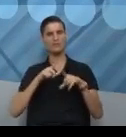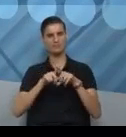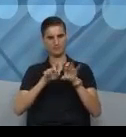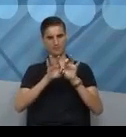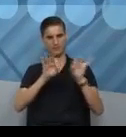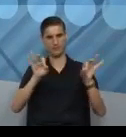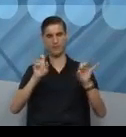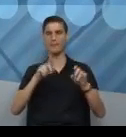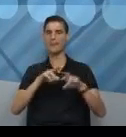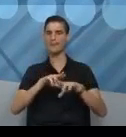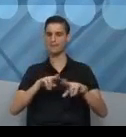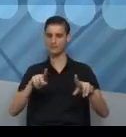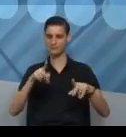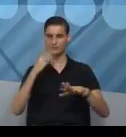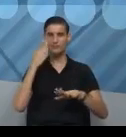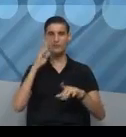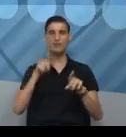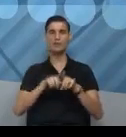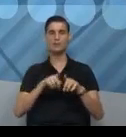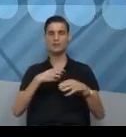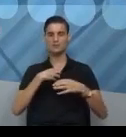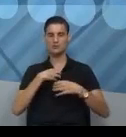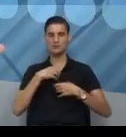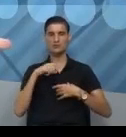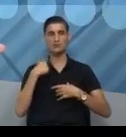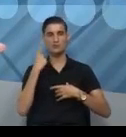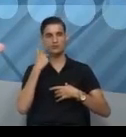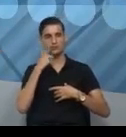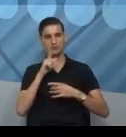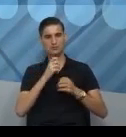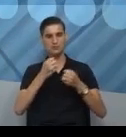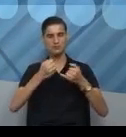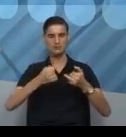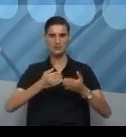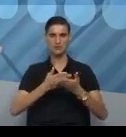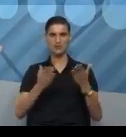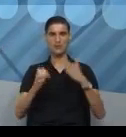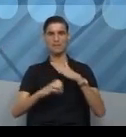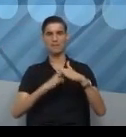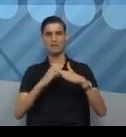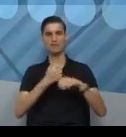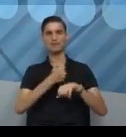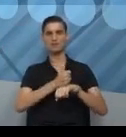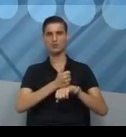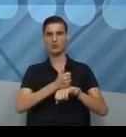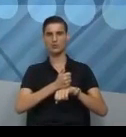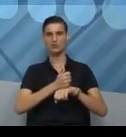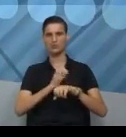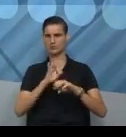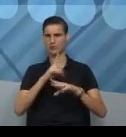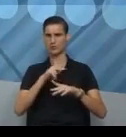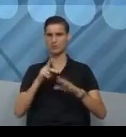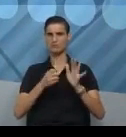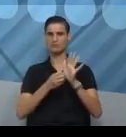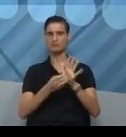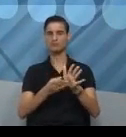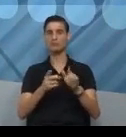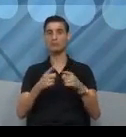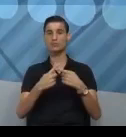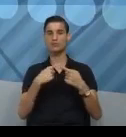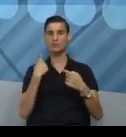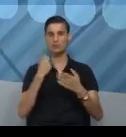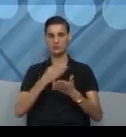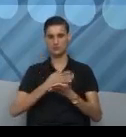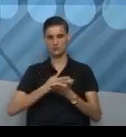gente precisa entender essas condições para que a gente possa explicar aí para a empresa de game. Eu só quis trazer porque no decorrer, na hora da